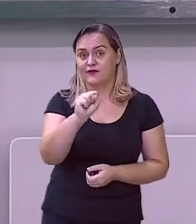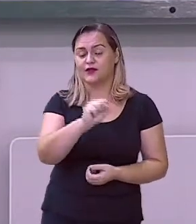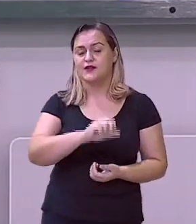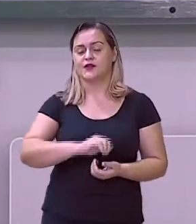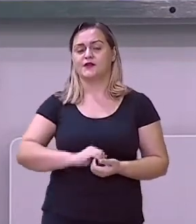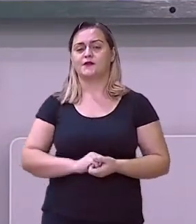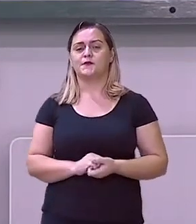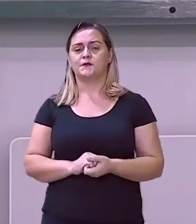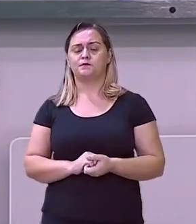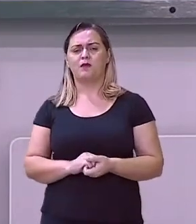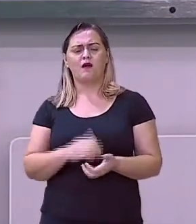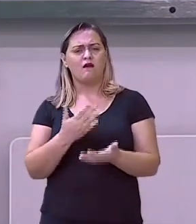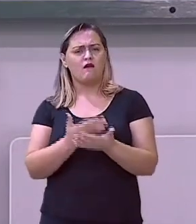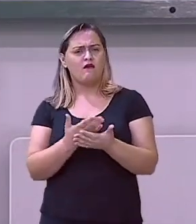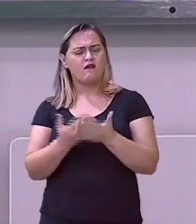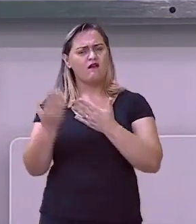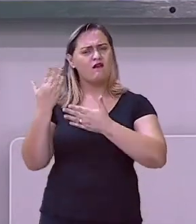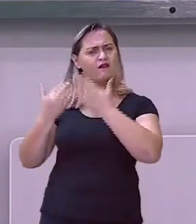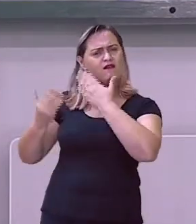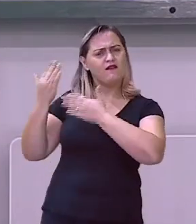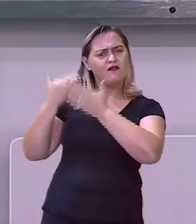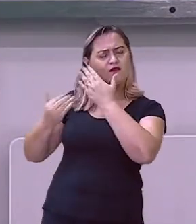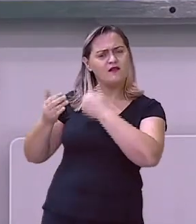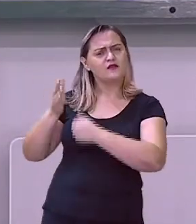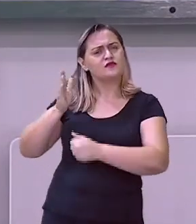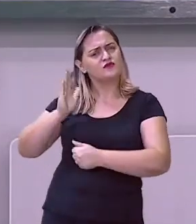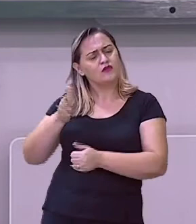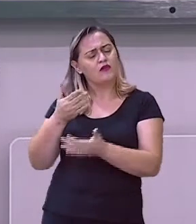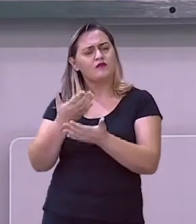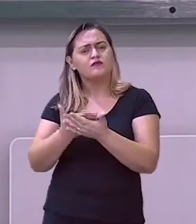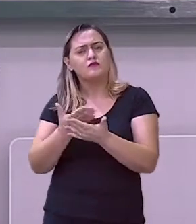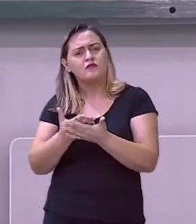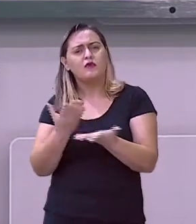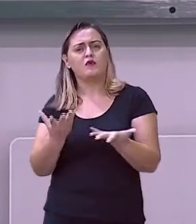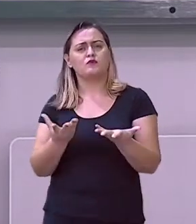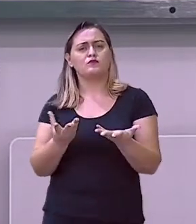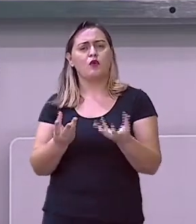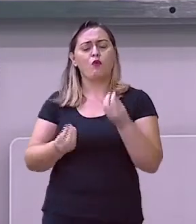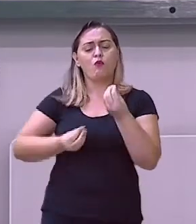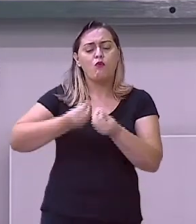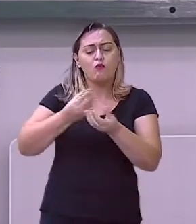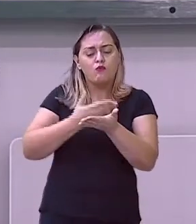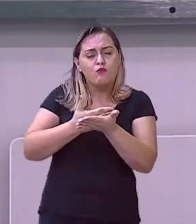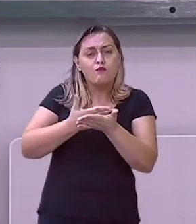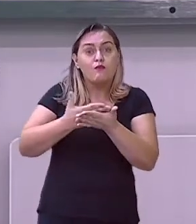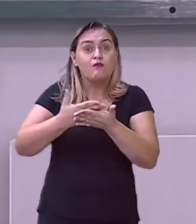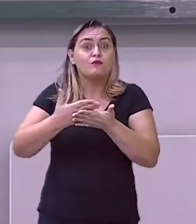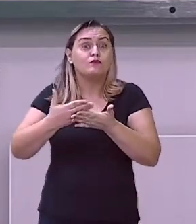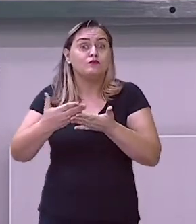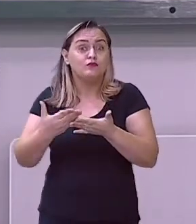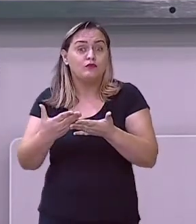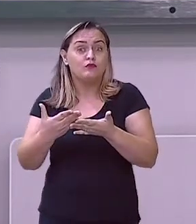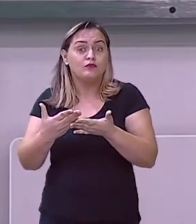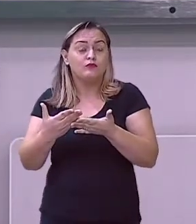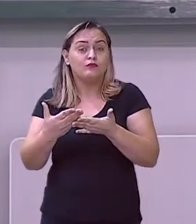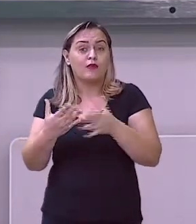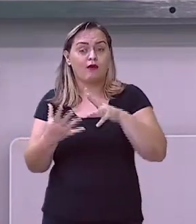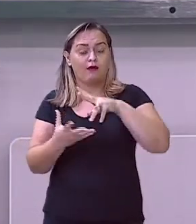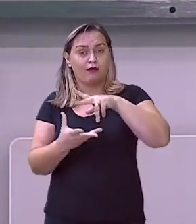aulas anteriores, nós falamos um pouquinho sobre a origem da Terra, não é verdade?